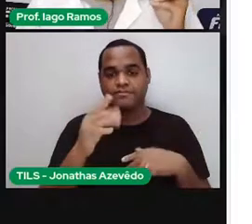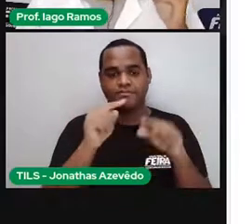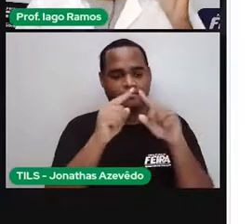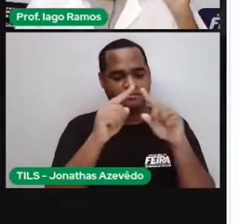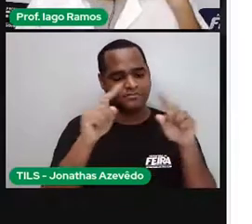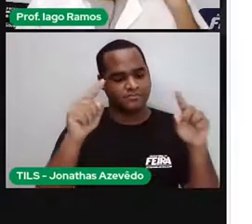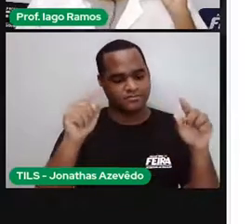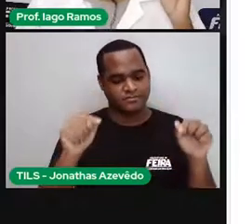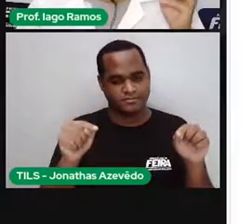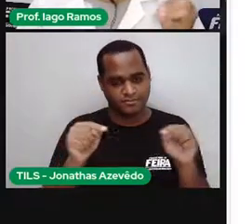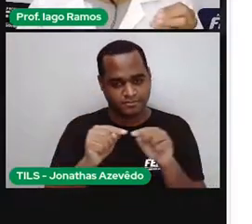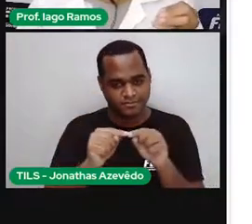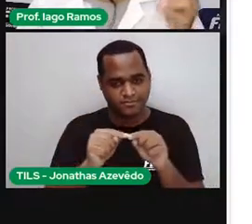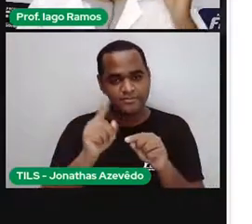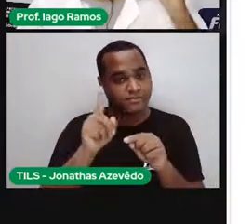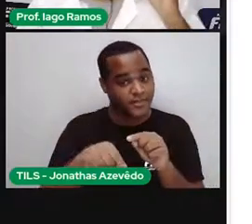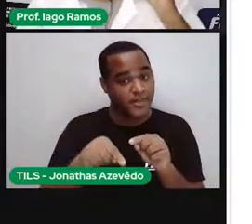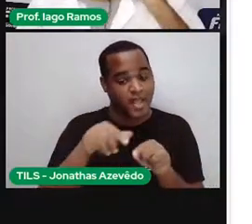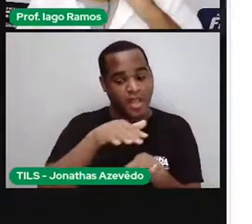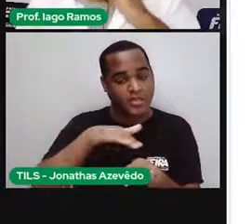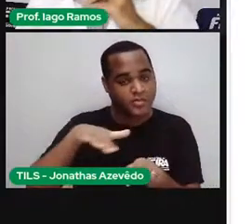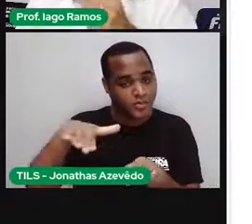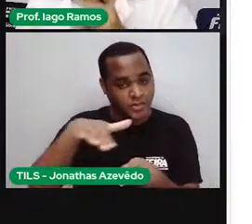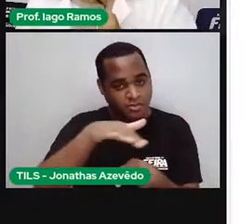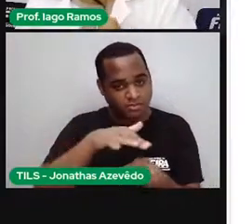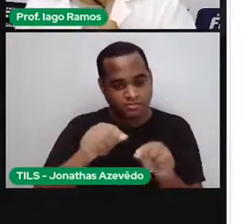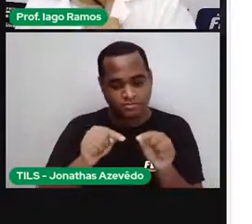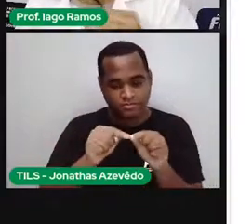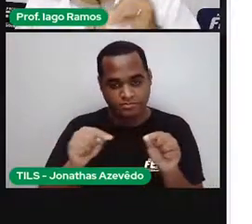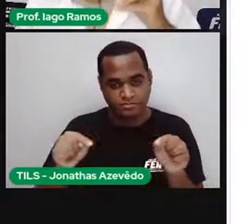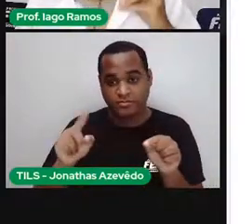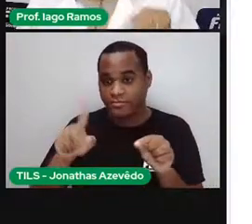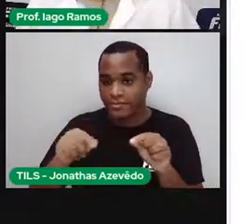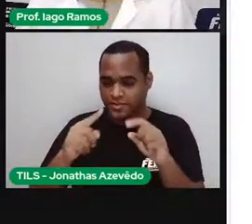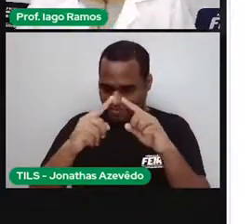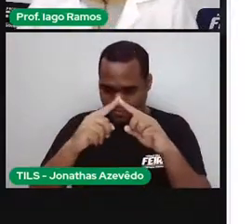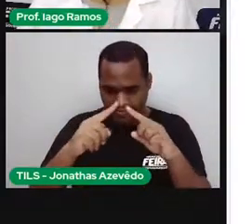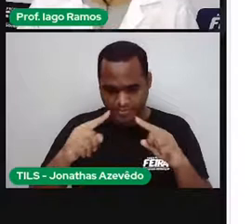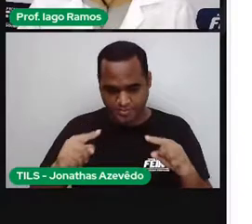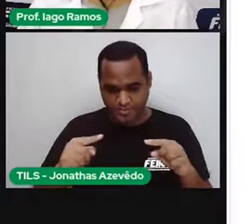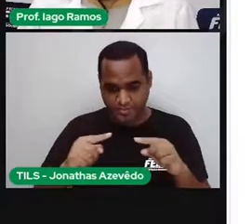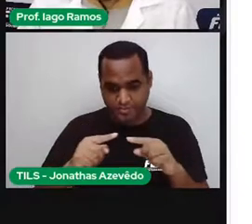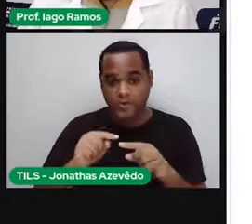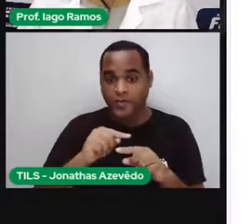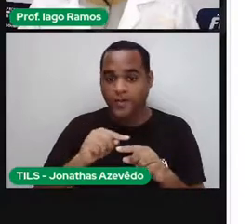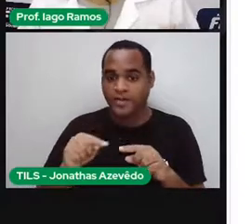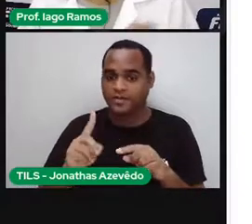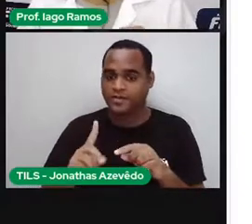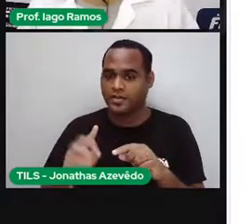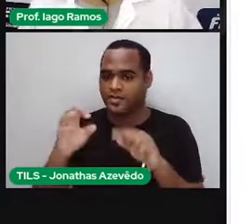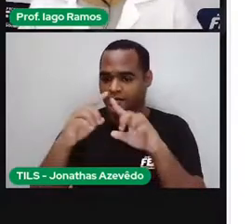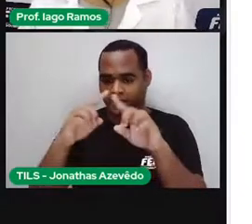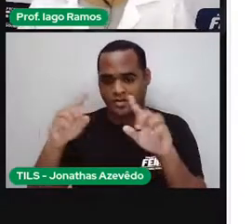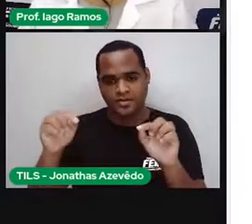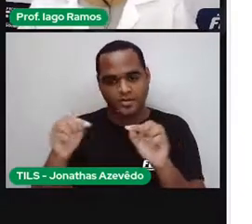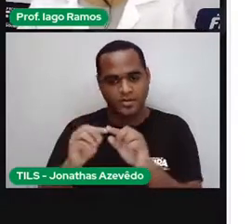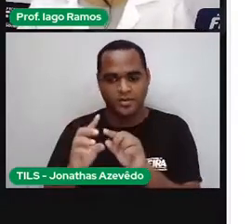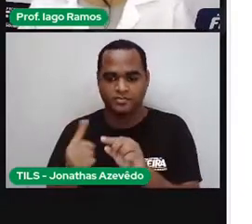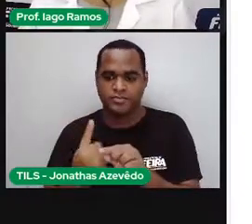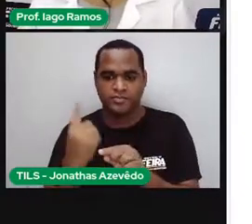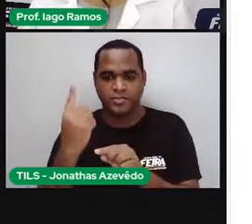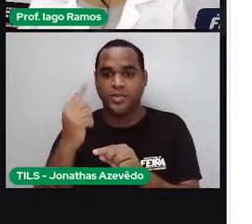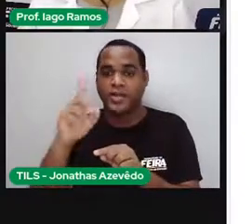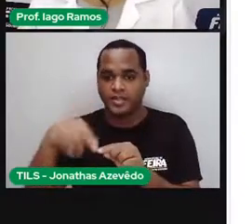retângulo a base dele é a base do triângulo a altura do retângulo é a altura do